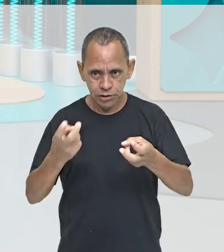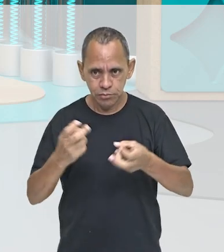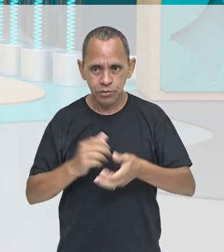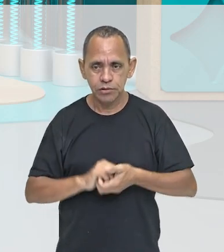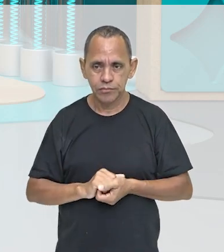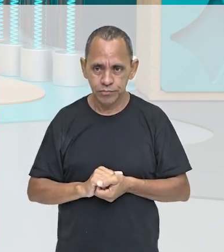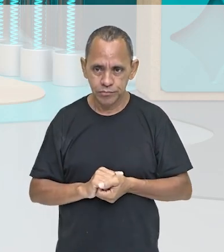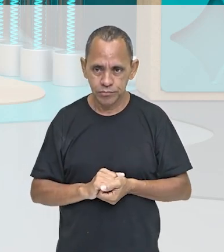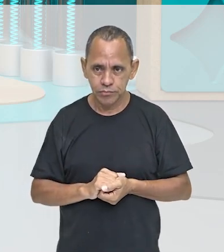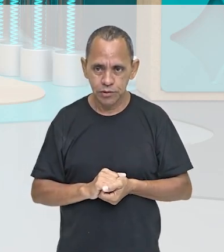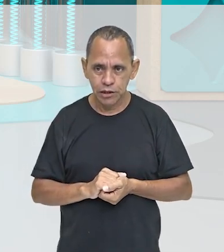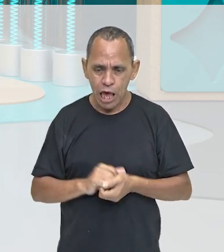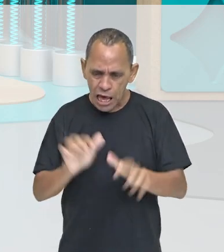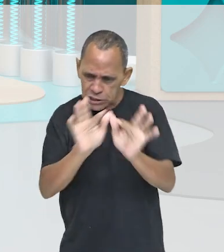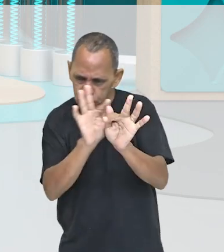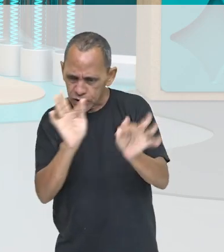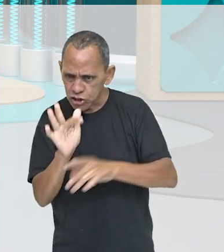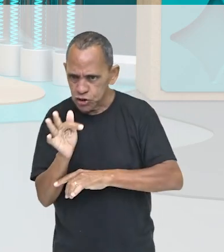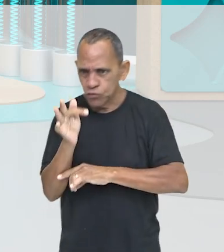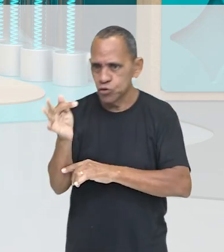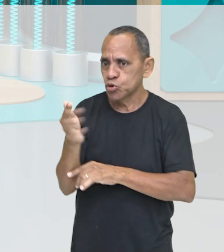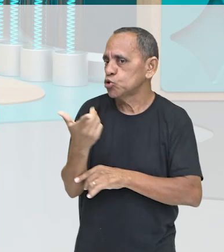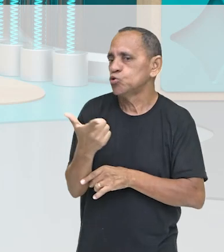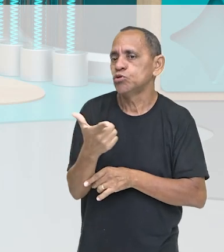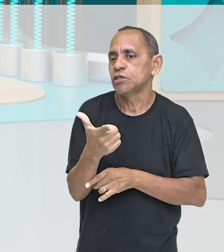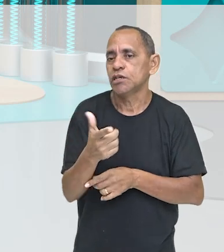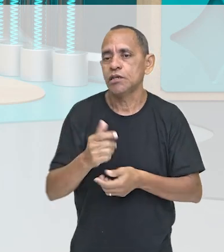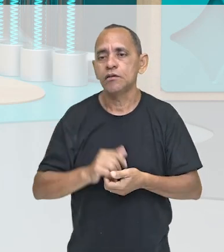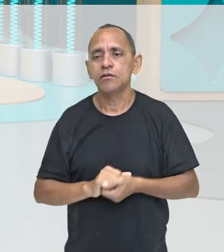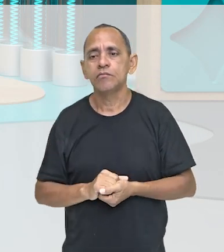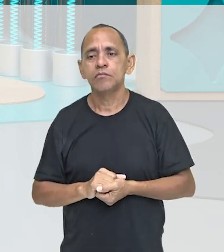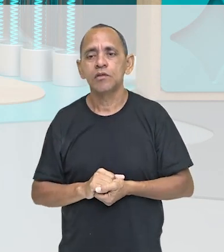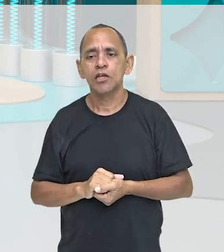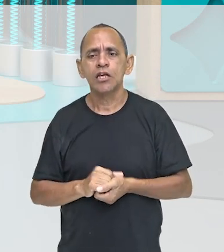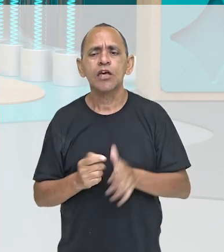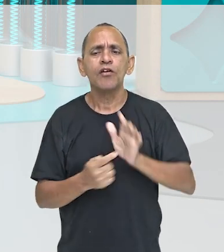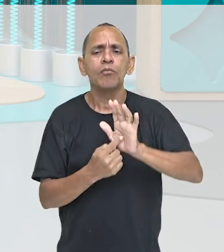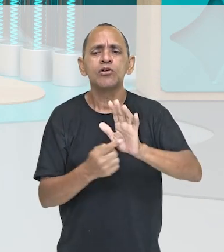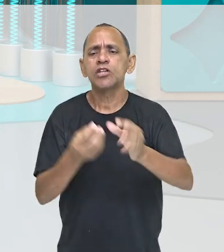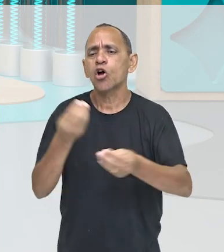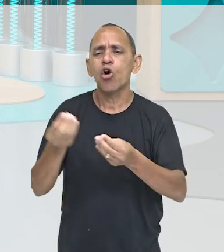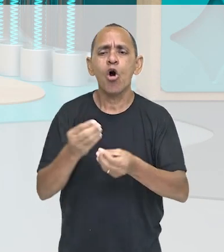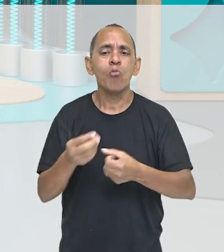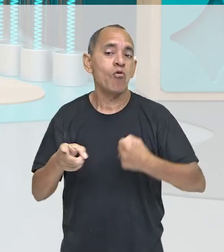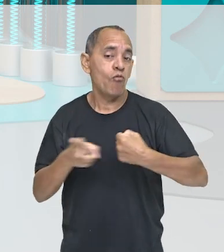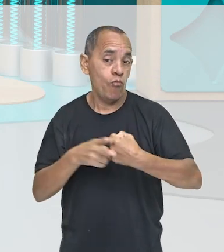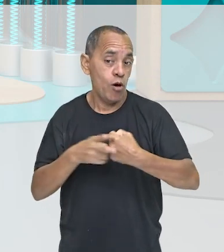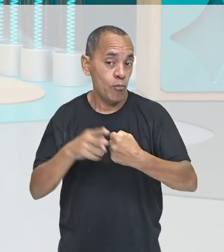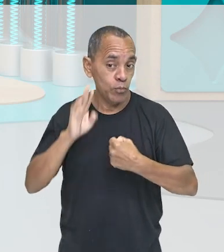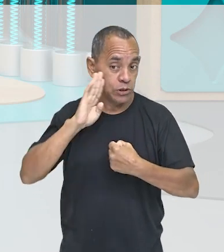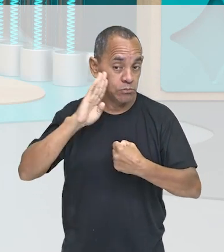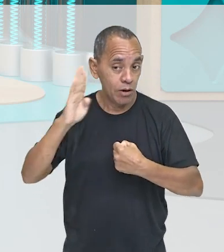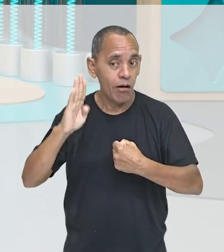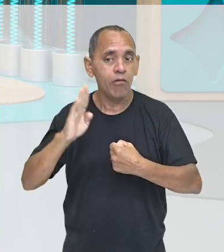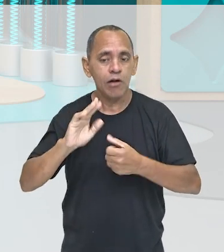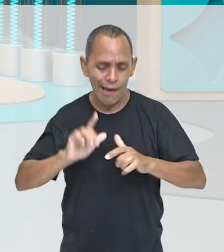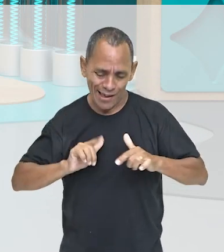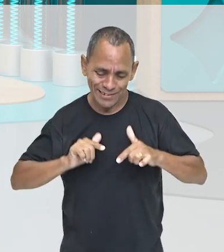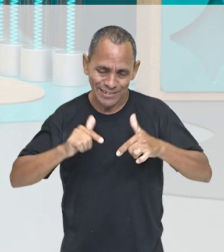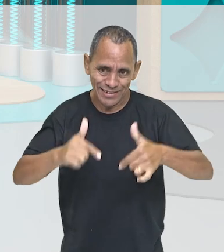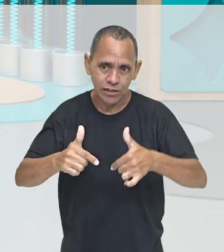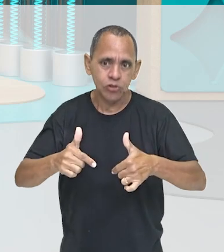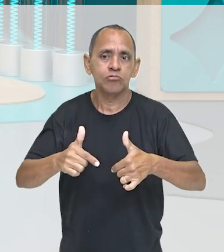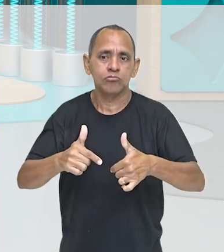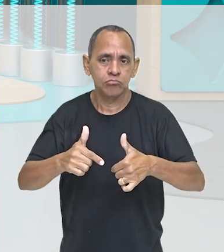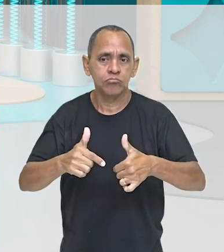futuro. E quem vai indicar se essa ação está no futuro é o verbo principal. É ele que carrega a ação. Por exemplo, o verbo to